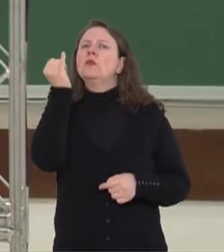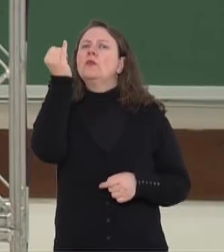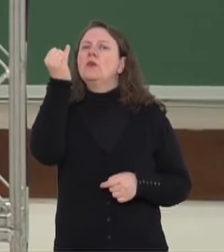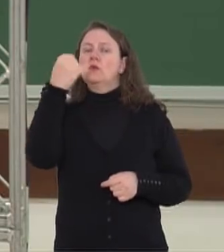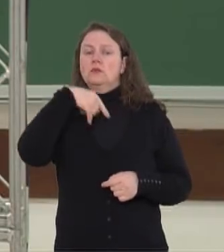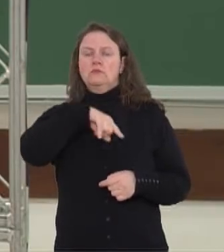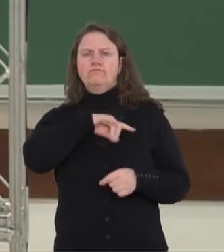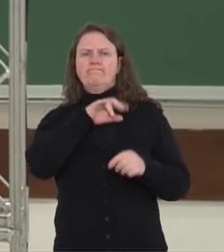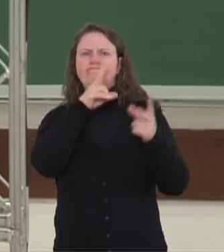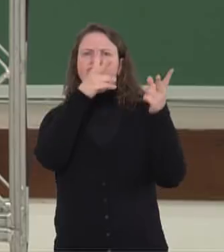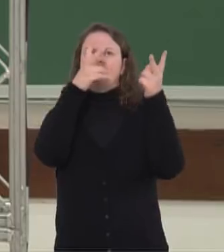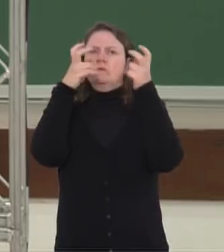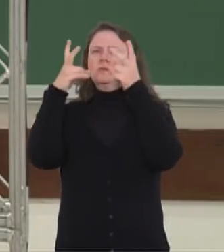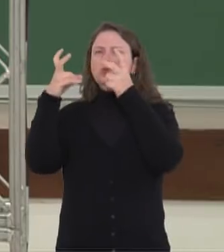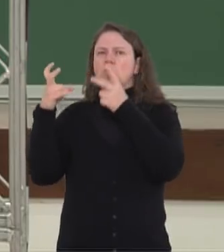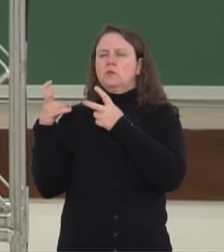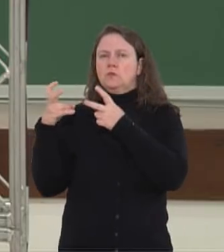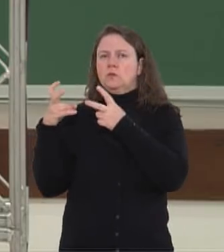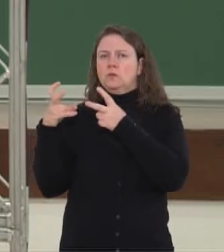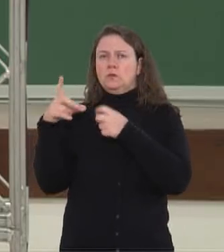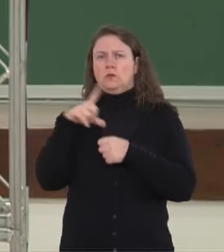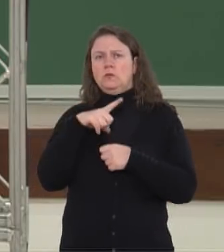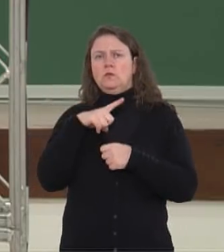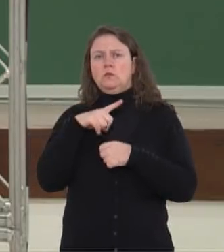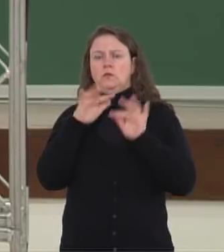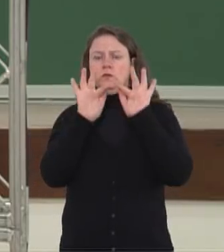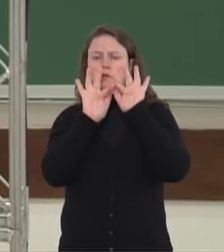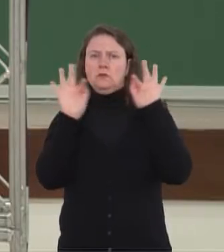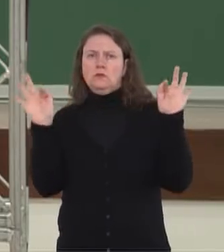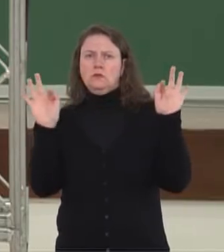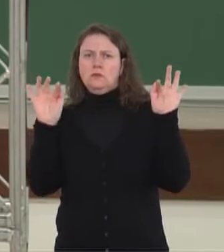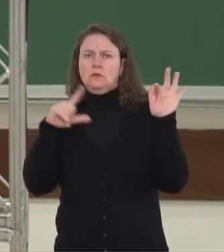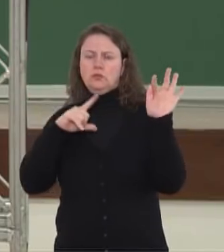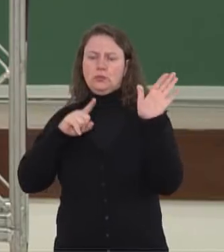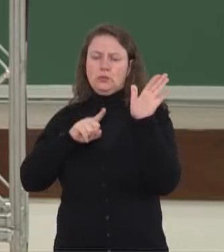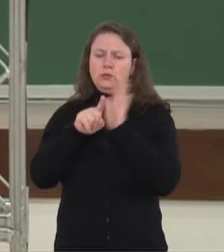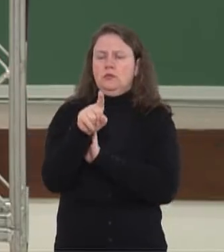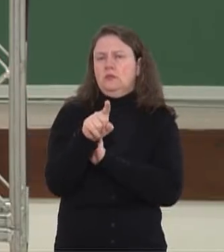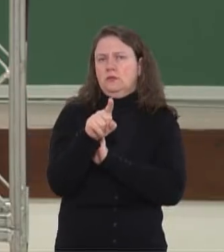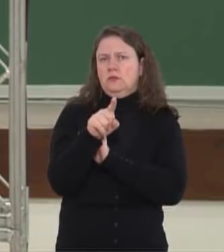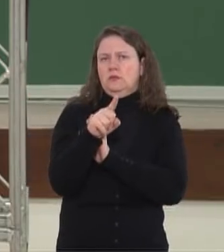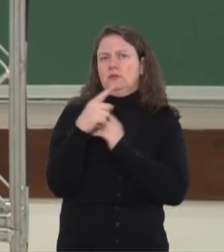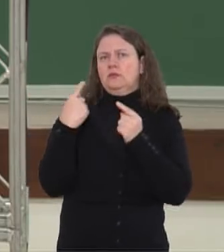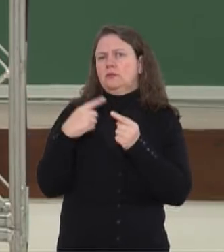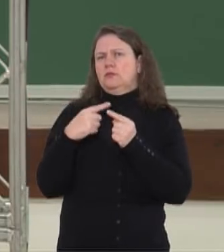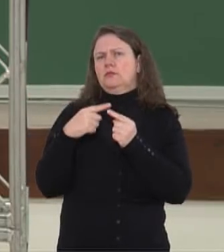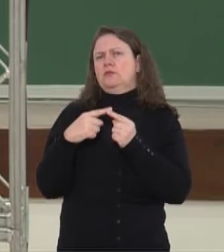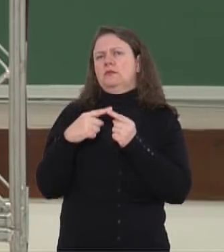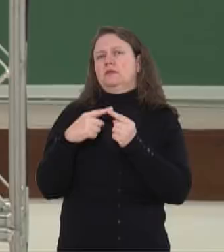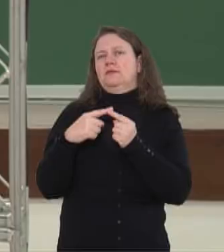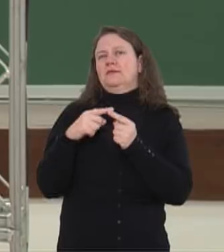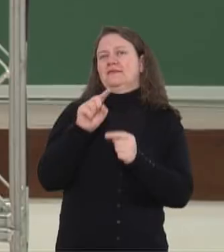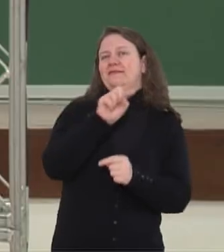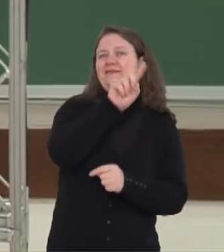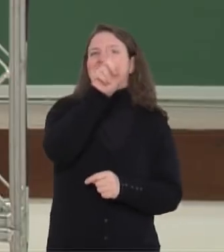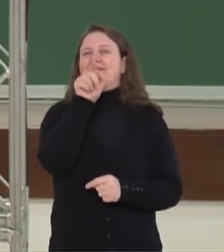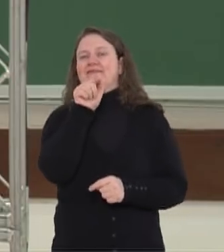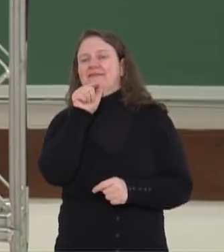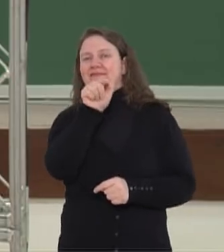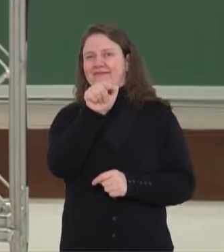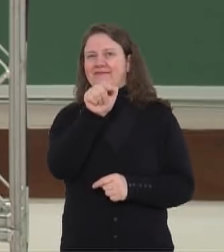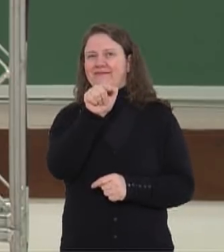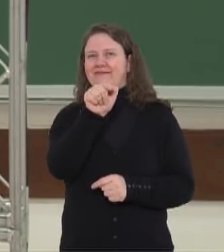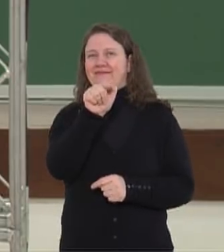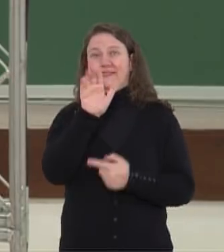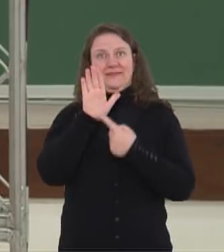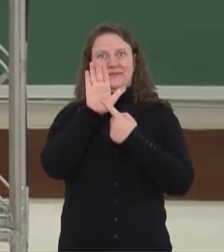nós identifiquemos que aqui é uma frase que é uma pergunta, que é a nossa interrogation mark, o